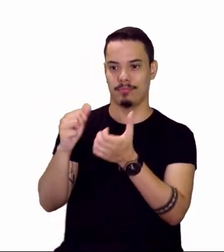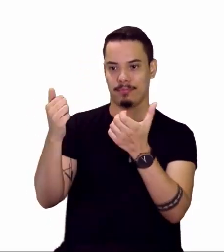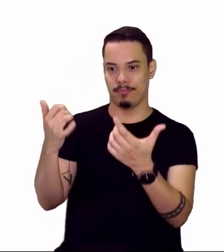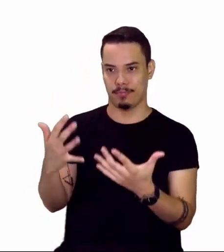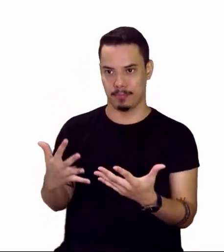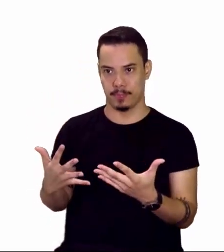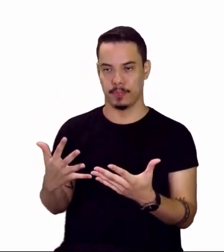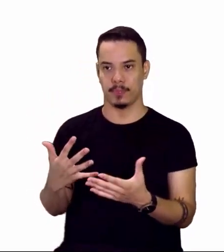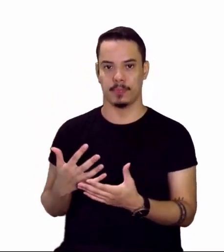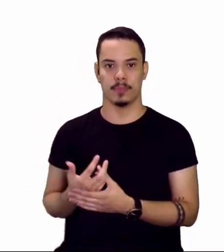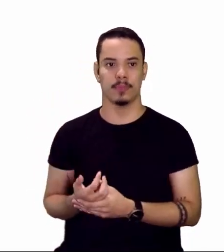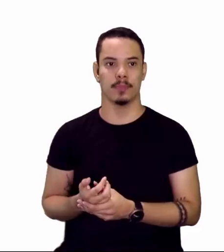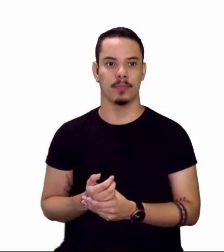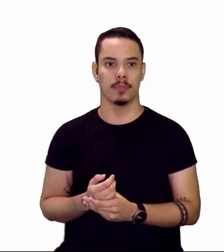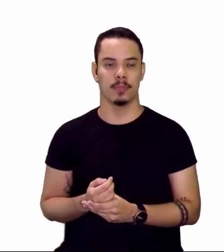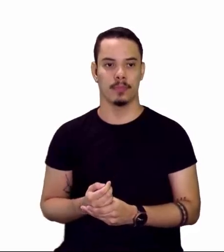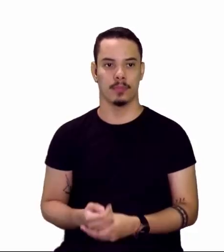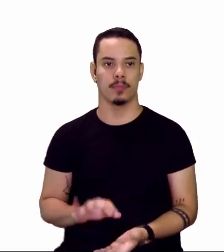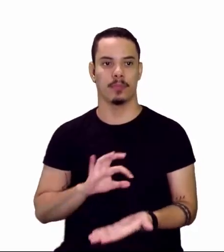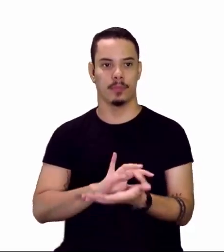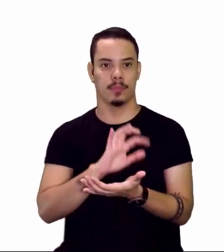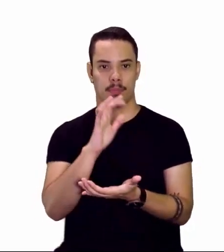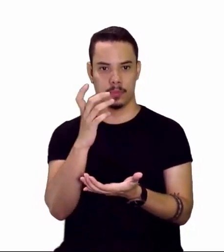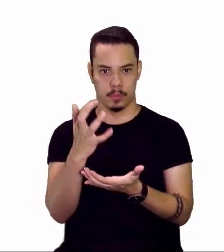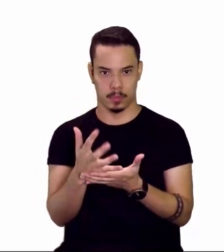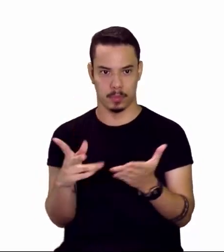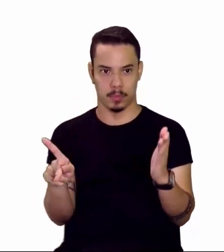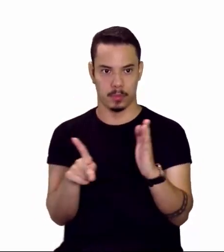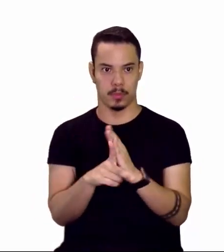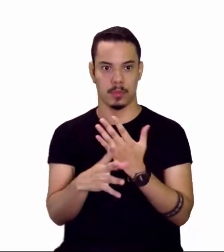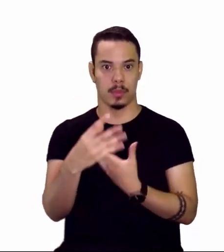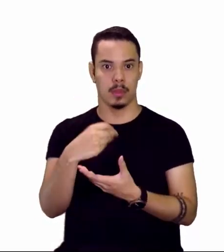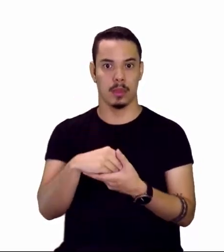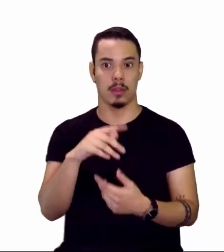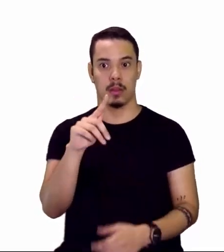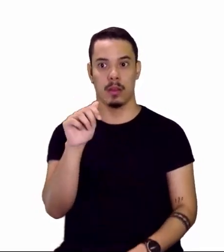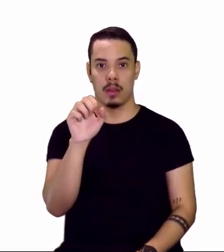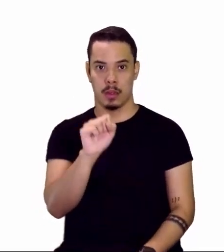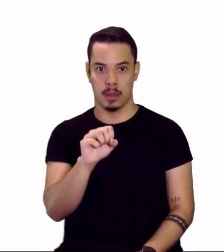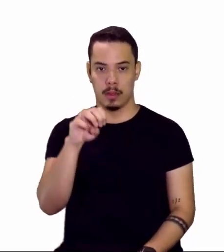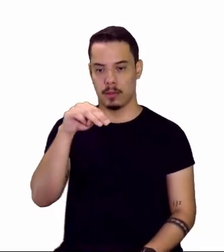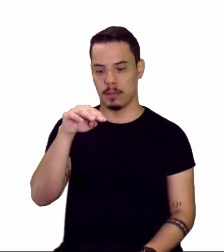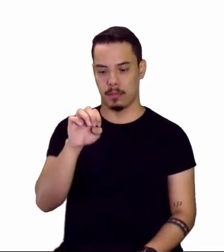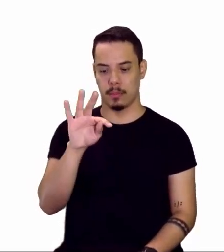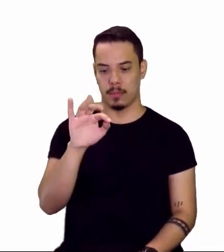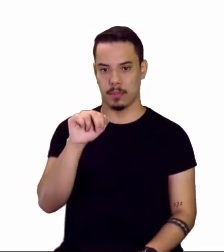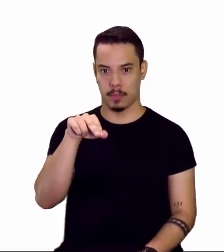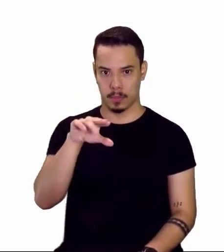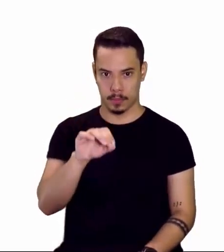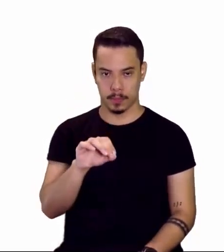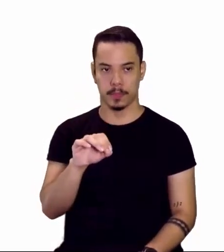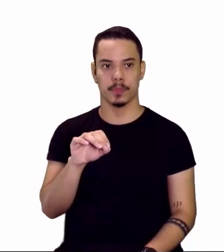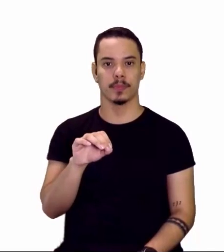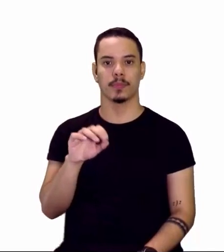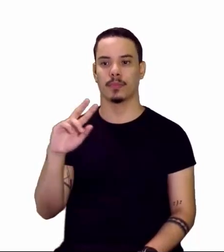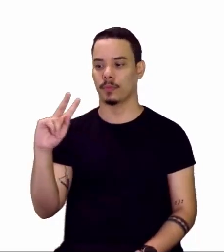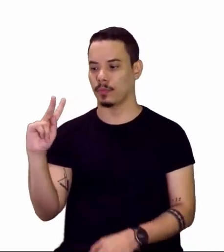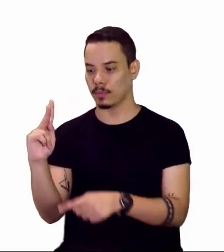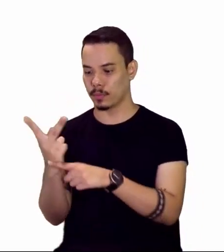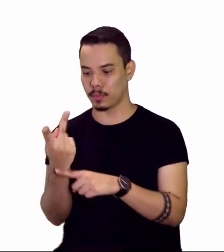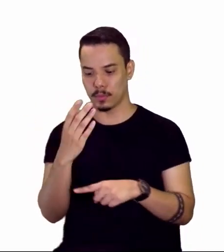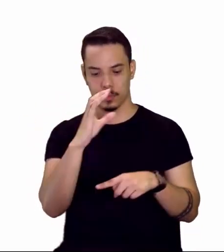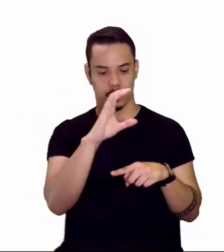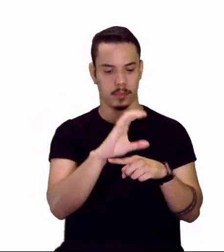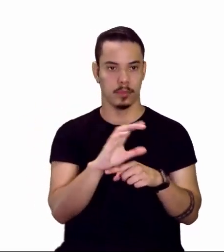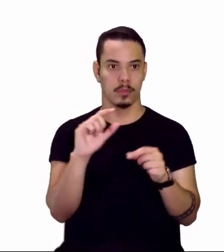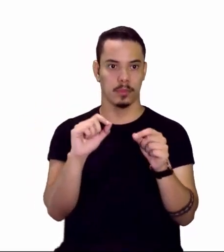da geometria com relação ao gás metano, onde os hidrogênio com o carbono, eles fazem